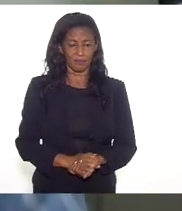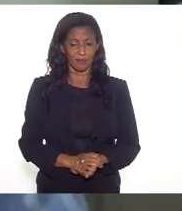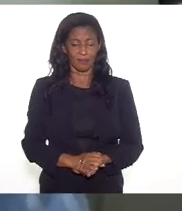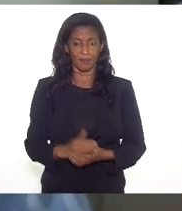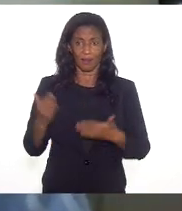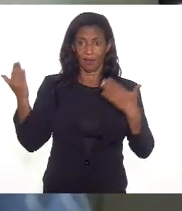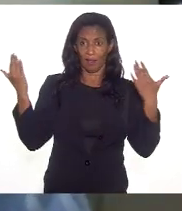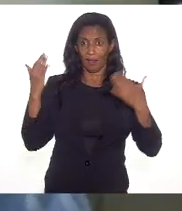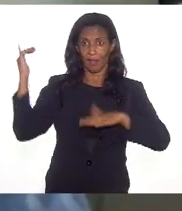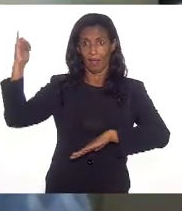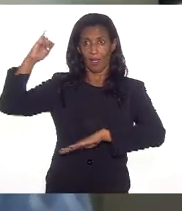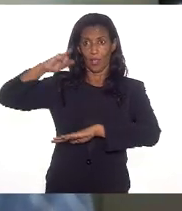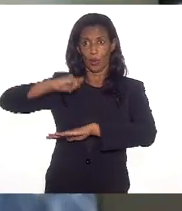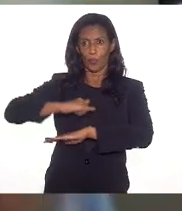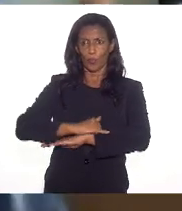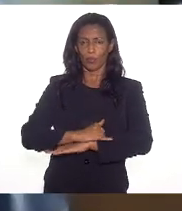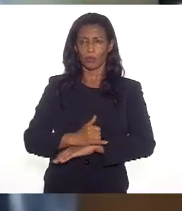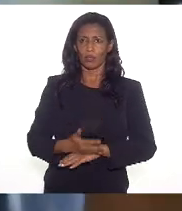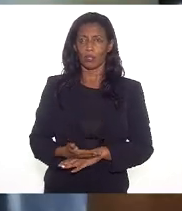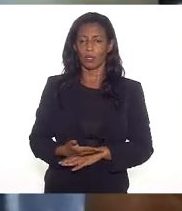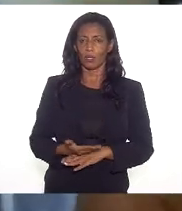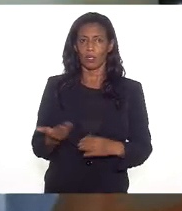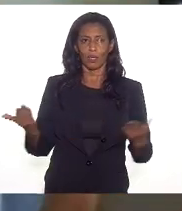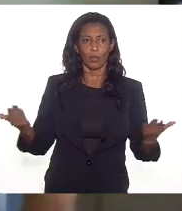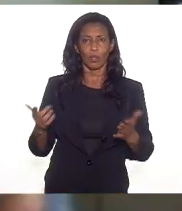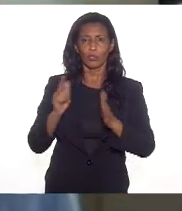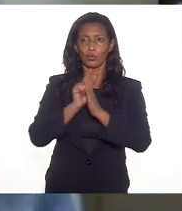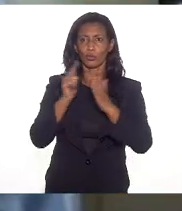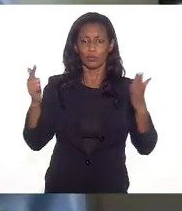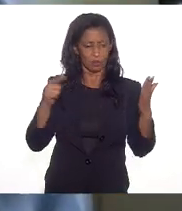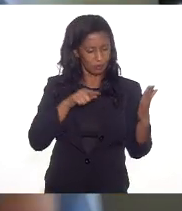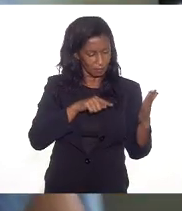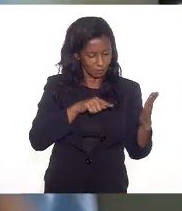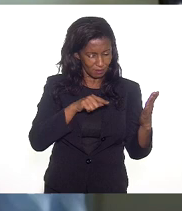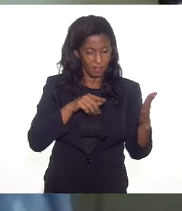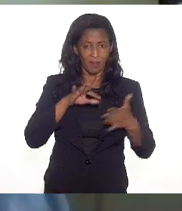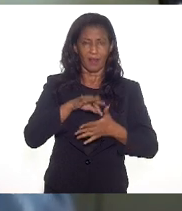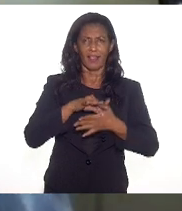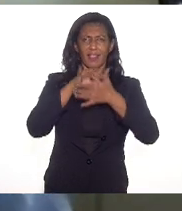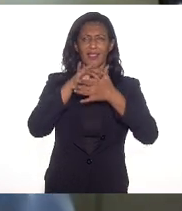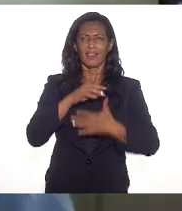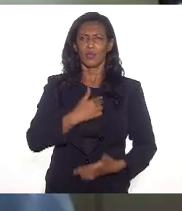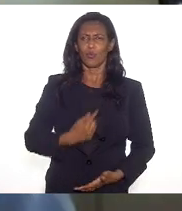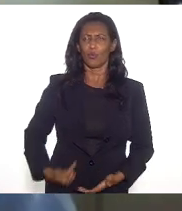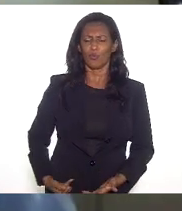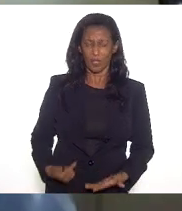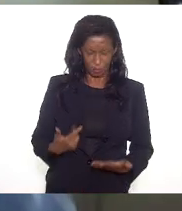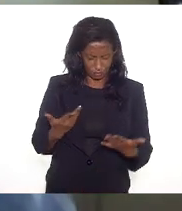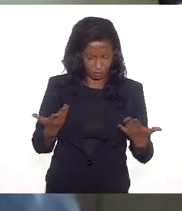relação ao Aeroporto Internacional do Galeão. Hoje já está no jornal que vai ser líder do governo.